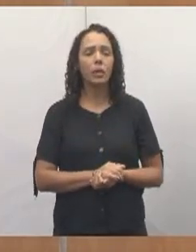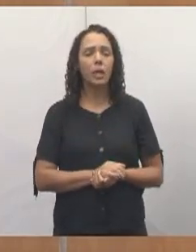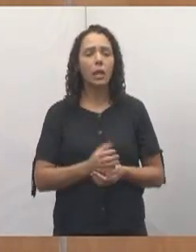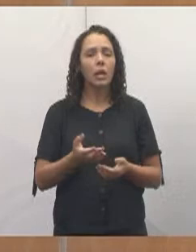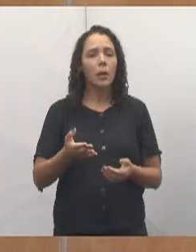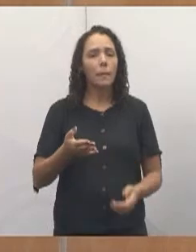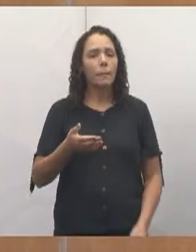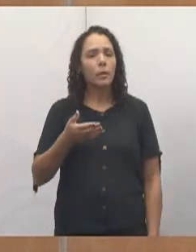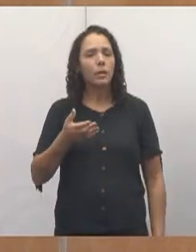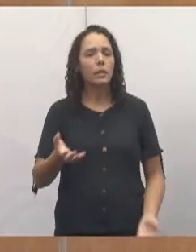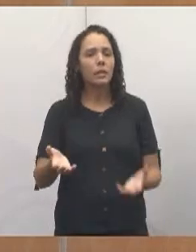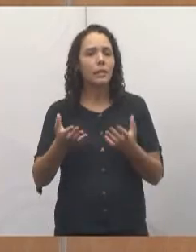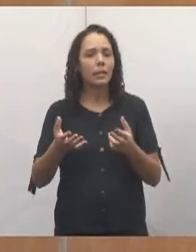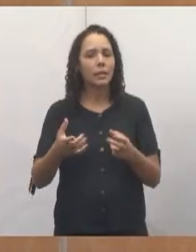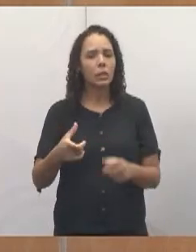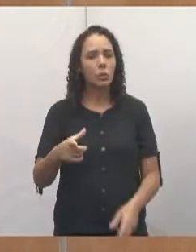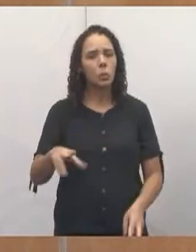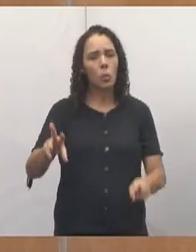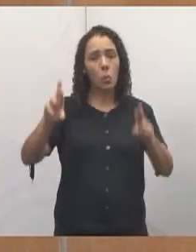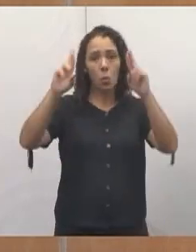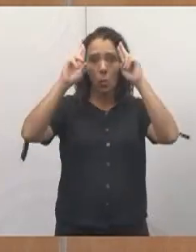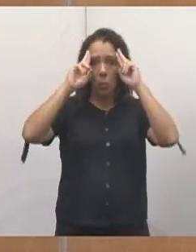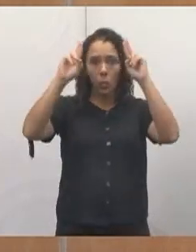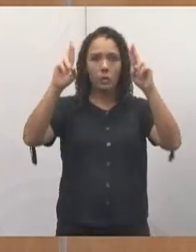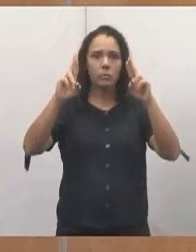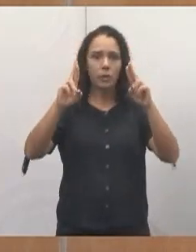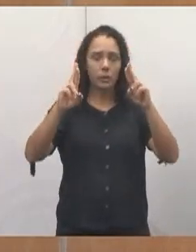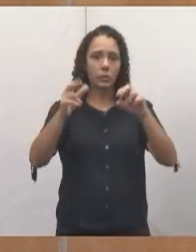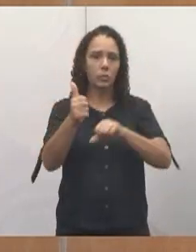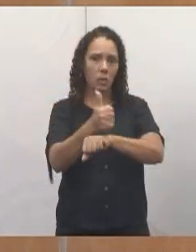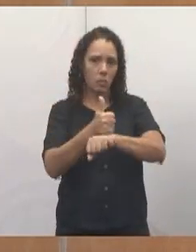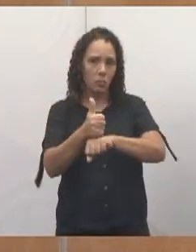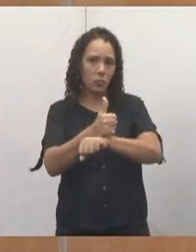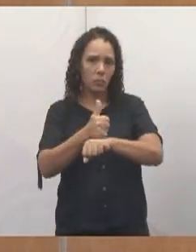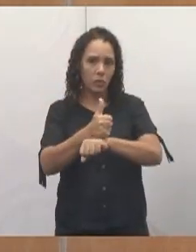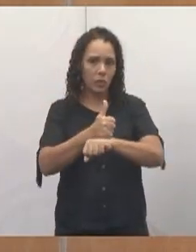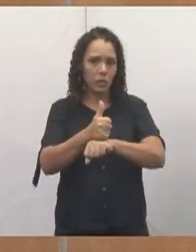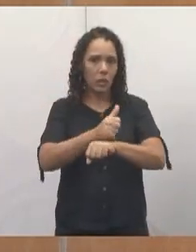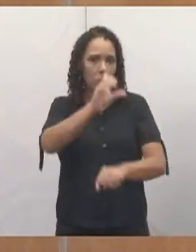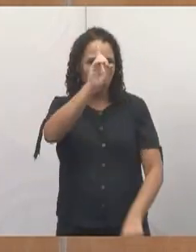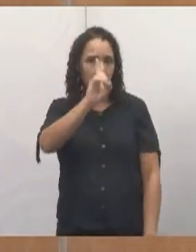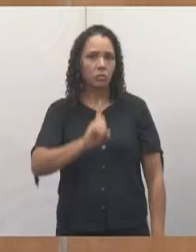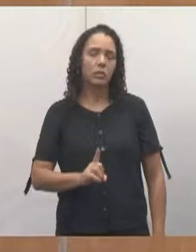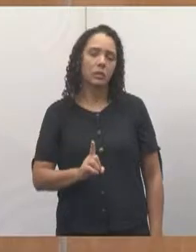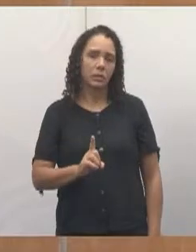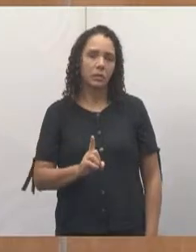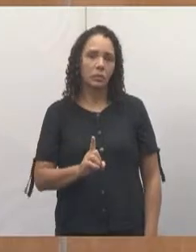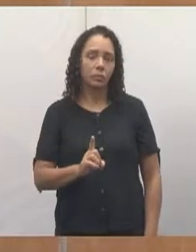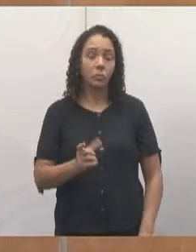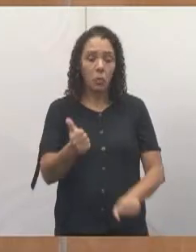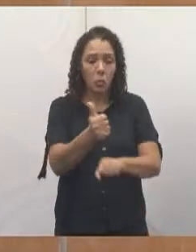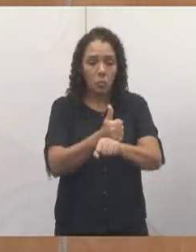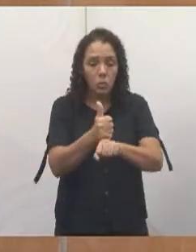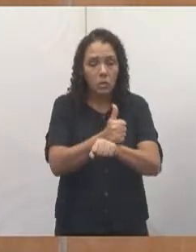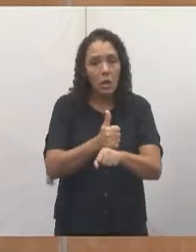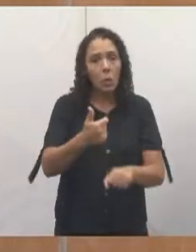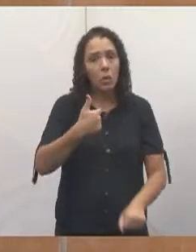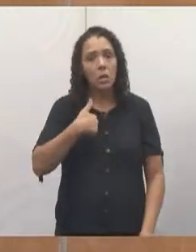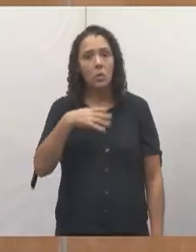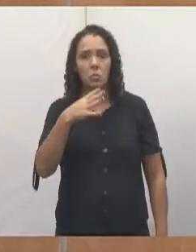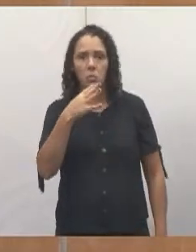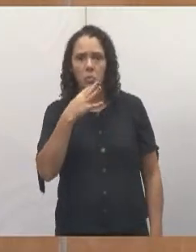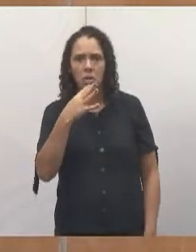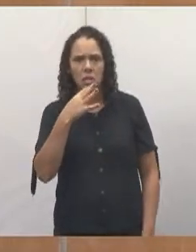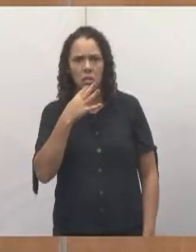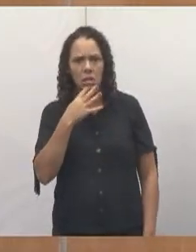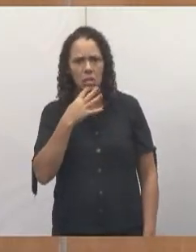do respeito ao profissional do direito. Aquele profissional que eu conheci quando iniciei, que era respeitado, o doutor fulano